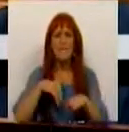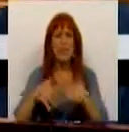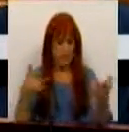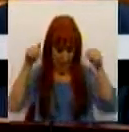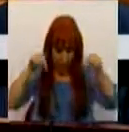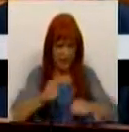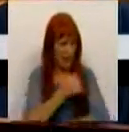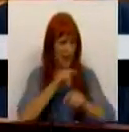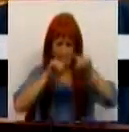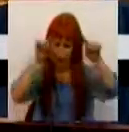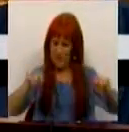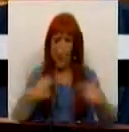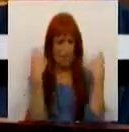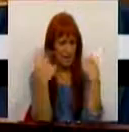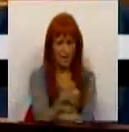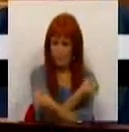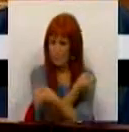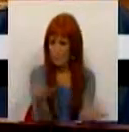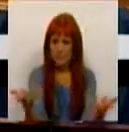que esta Casa hoje tenha